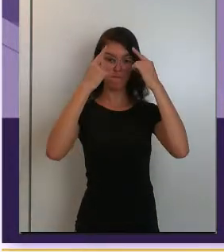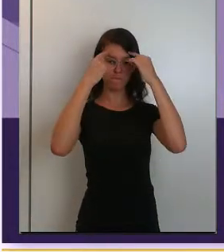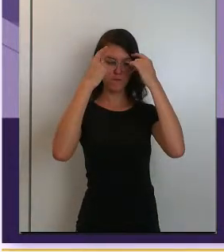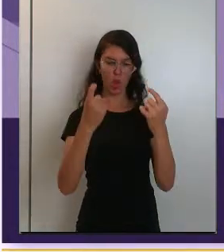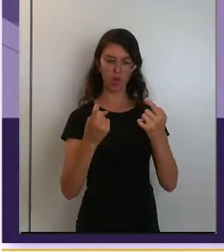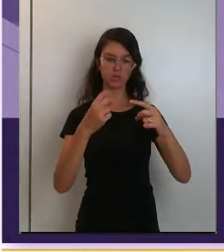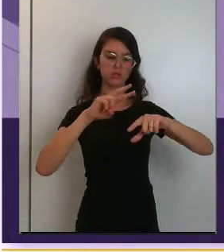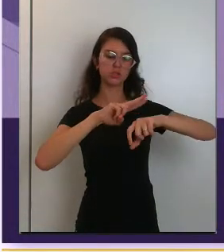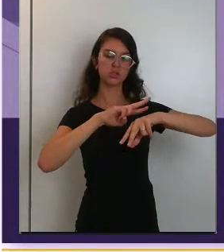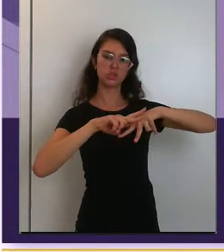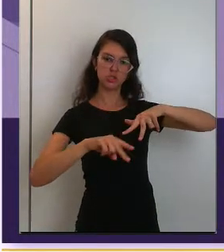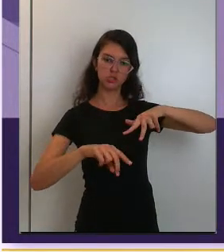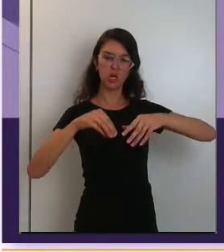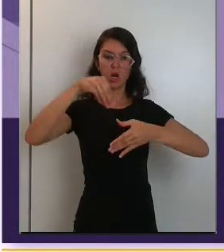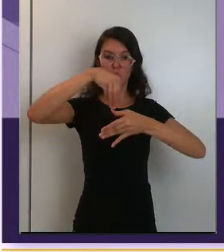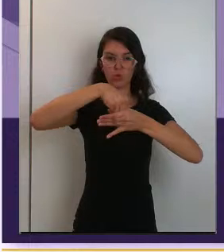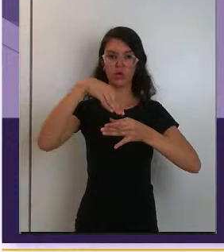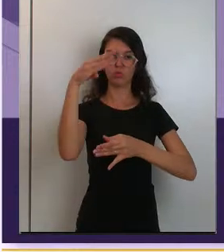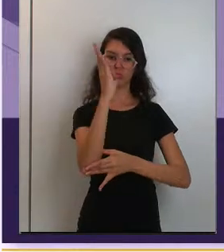gênero dentro do nosso país.